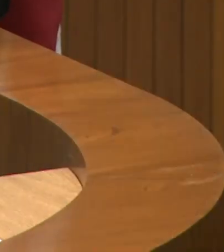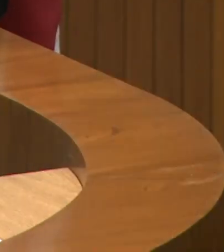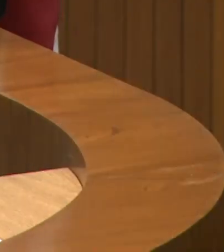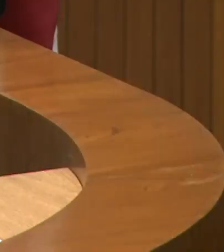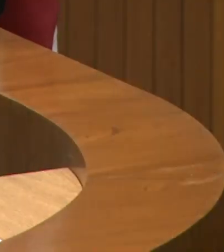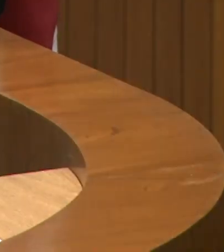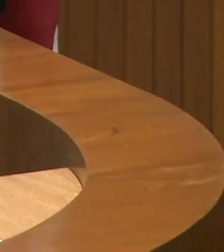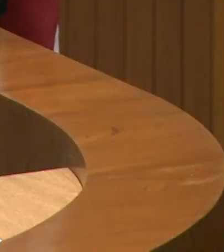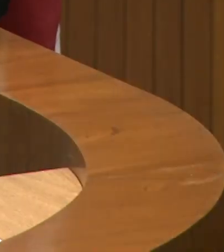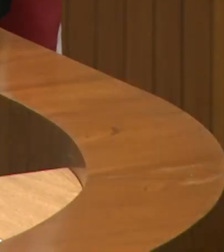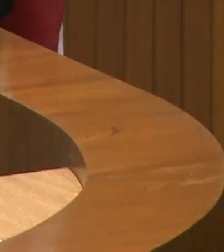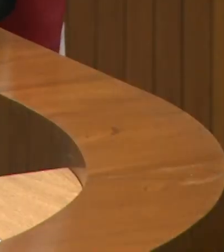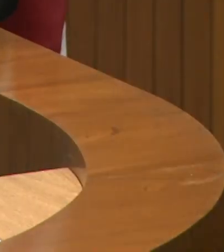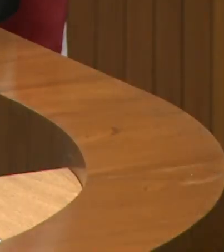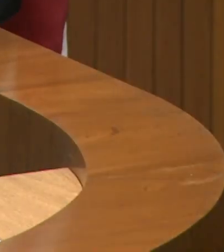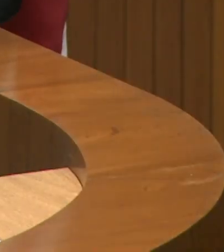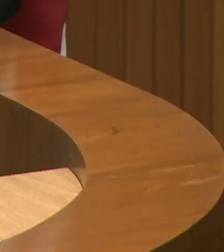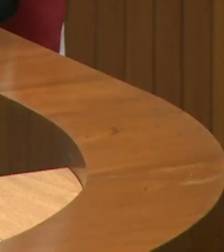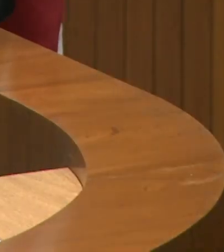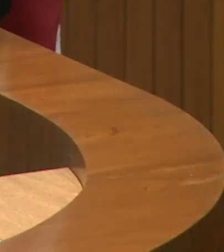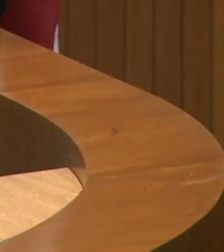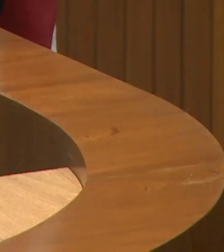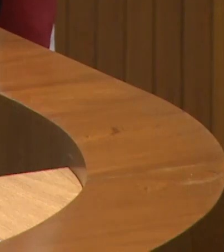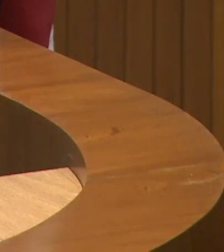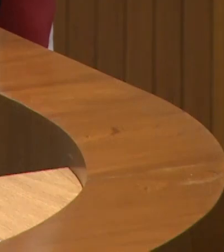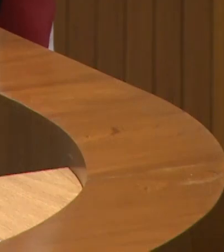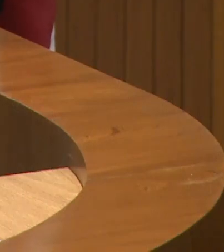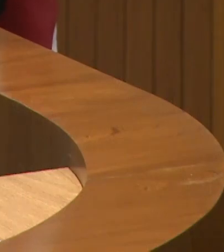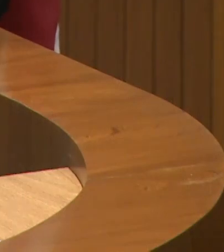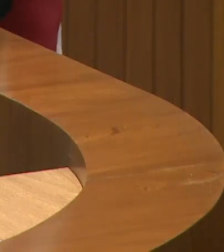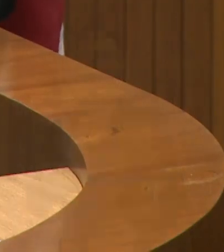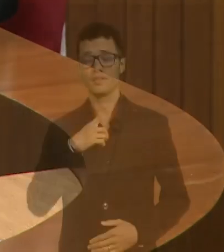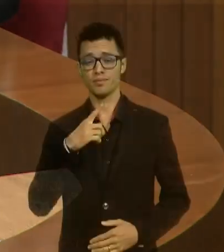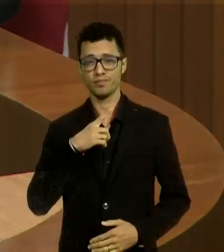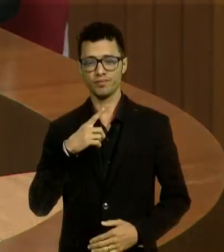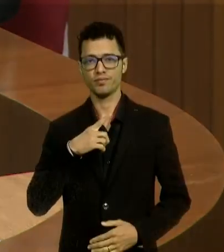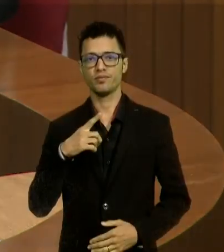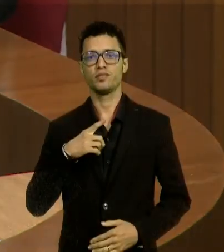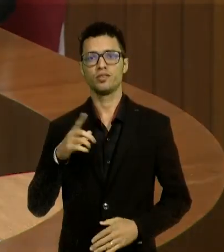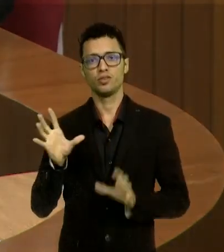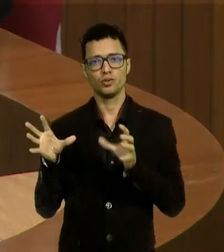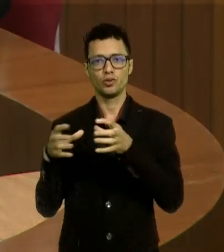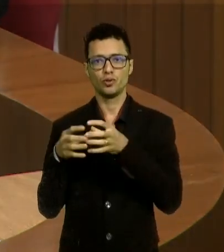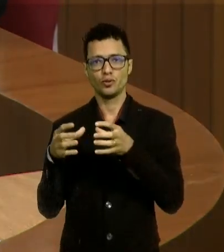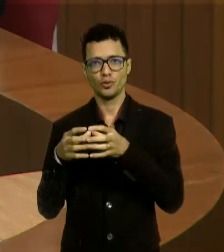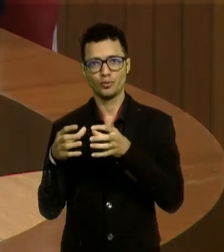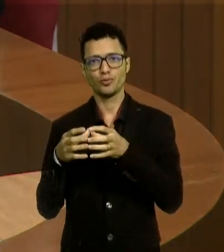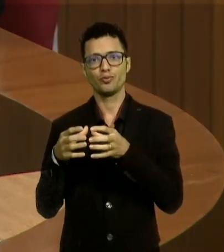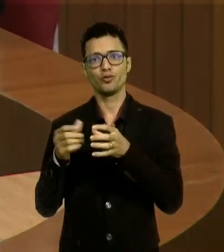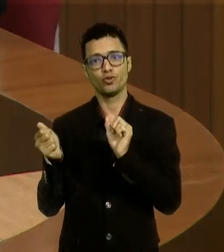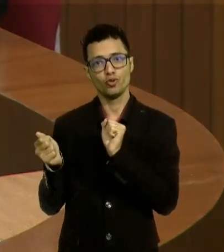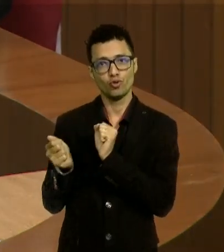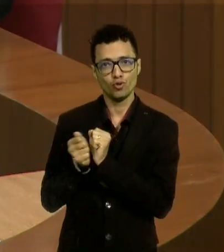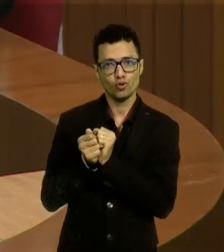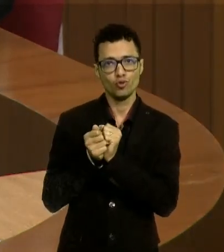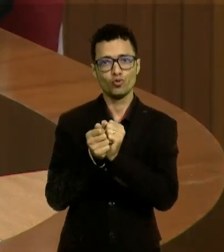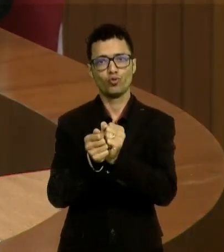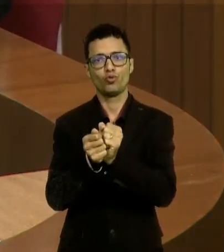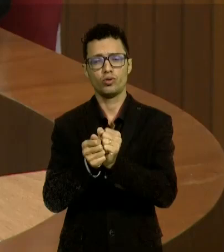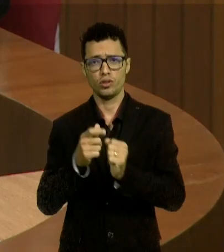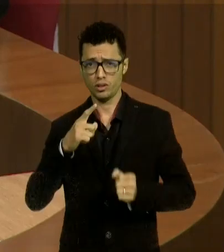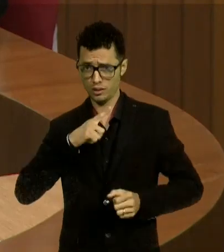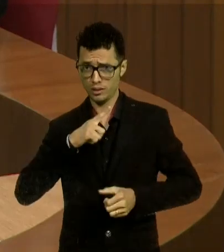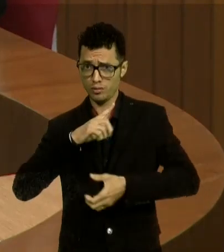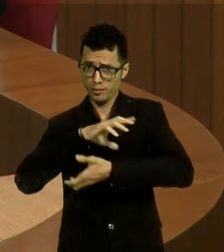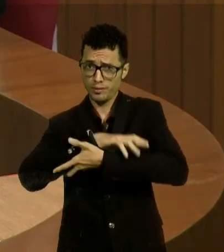a aeronave e o efetivo. E assim, com parcerias, a gente vai ter esse ganho